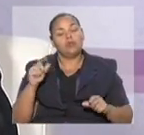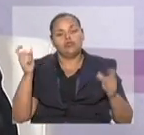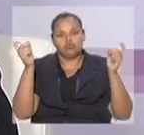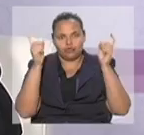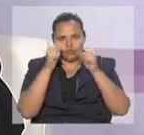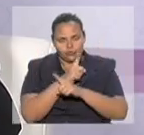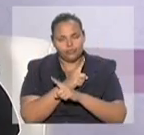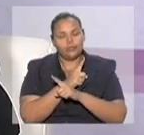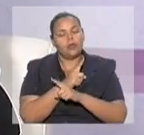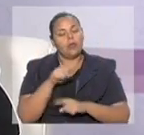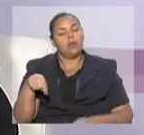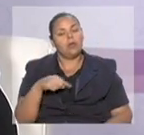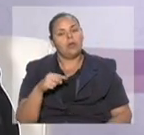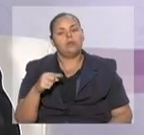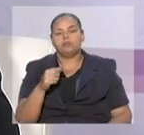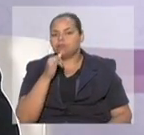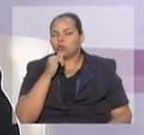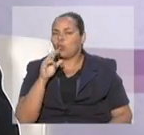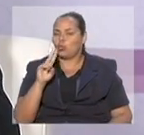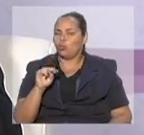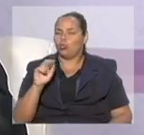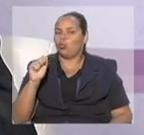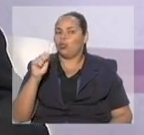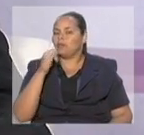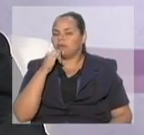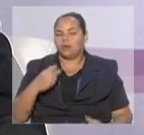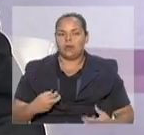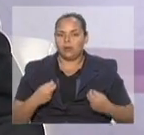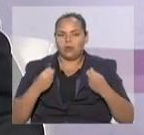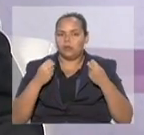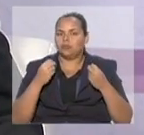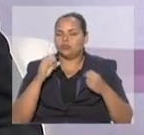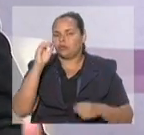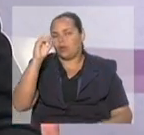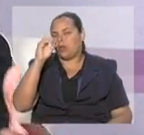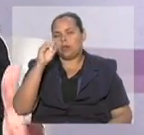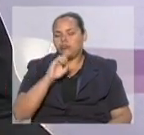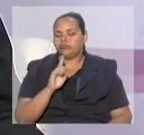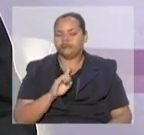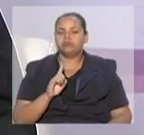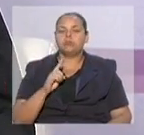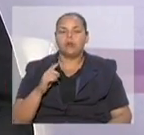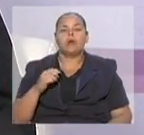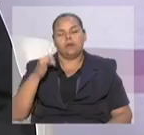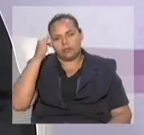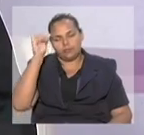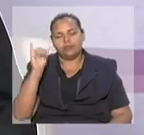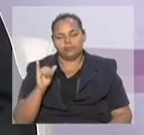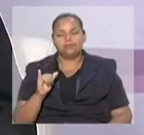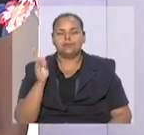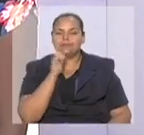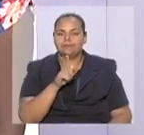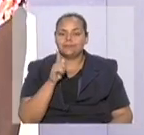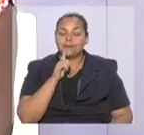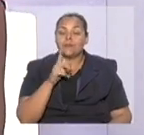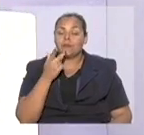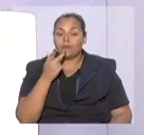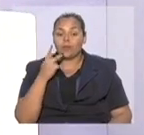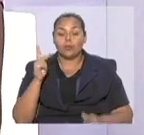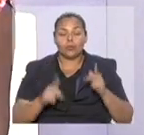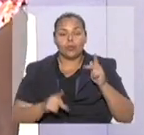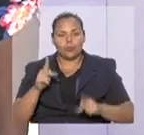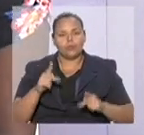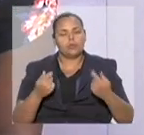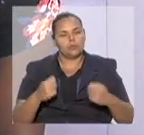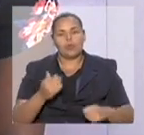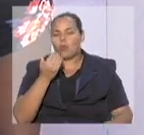difícil a gente zerar. Nunca vai conseguir zerar, mas a gente pode prevenir bastante coisa. Mas aí quando a gente fala para a